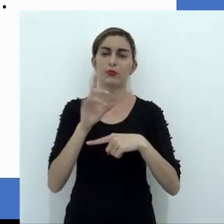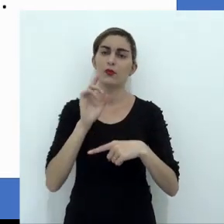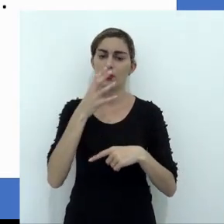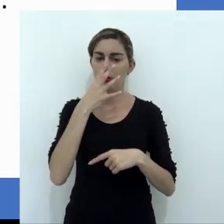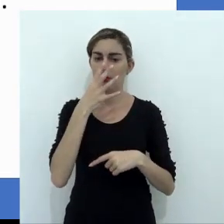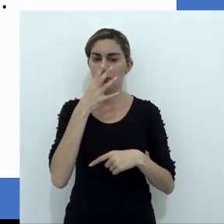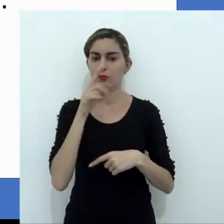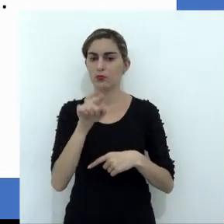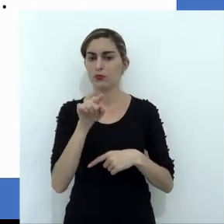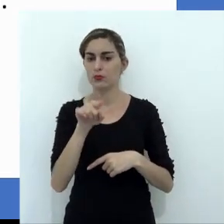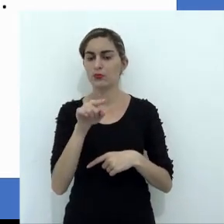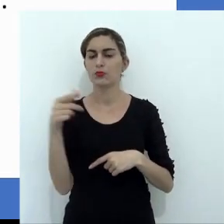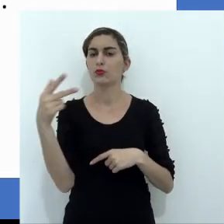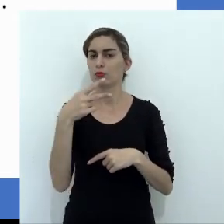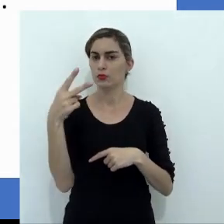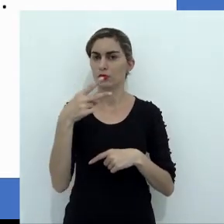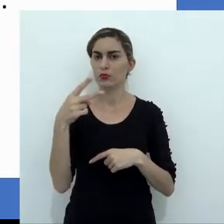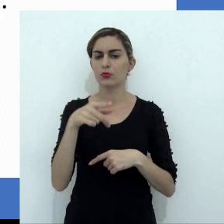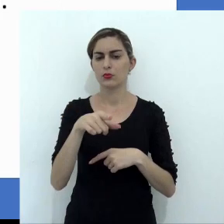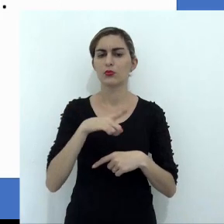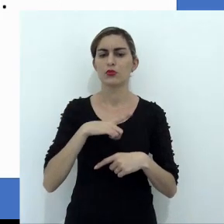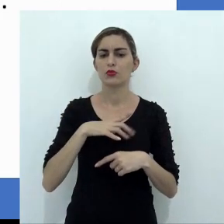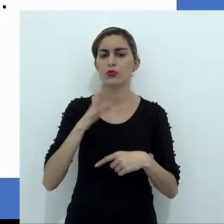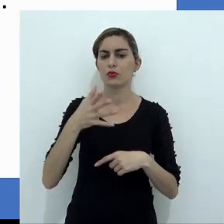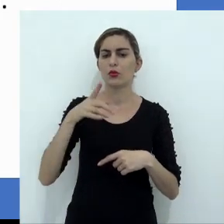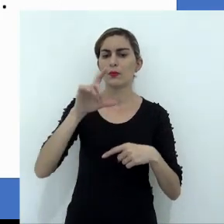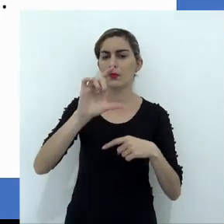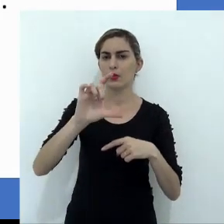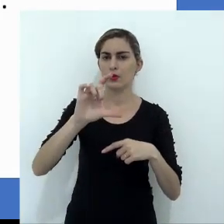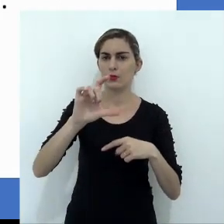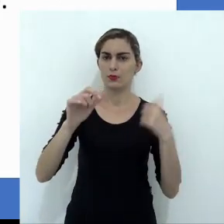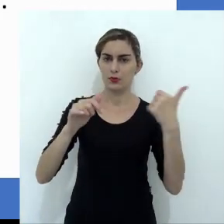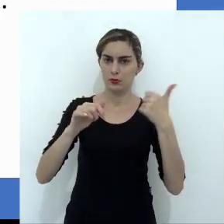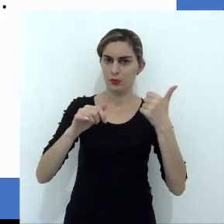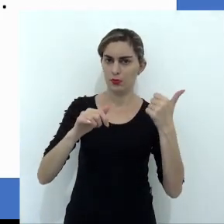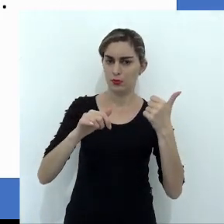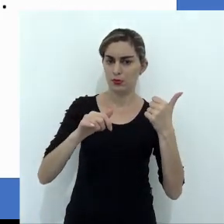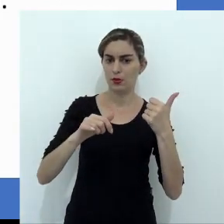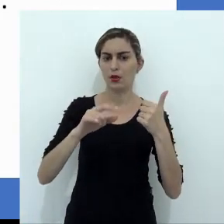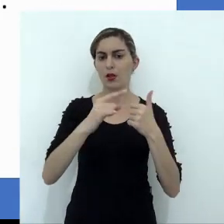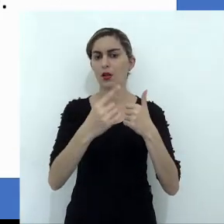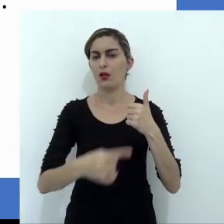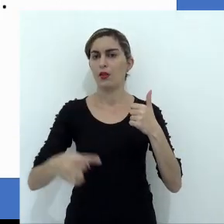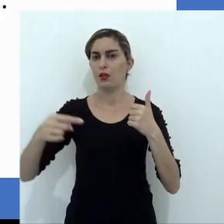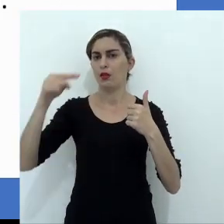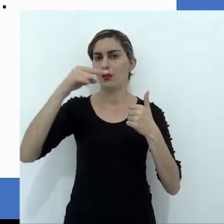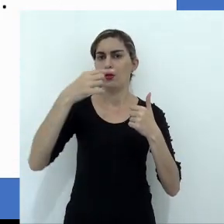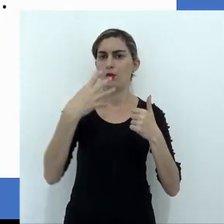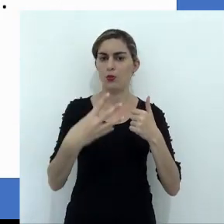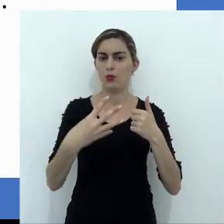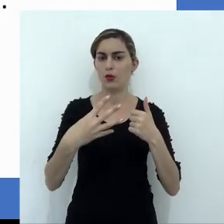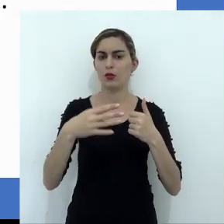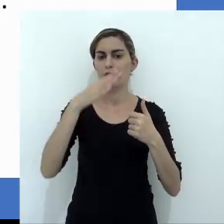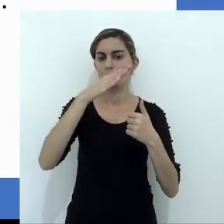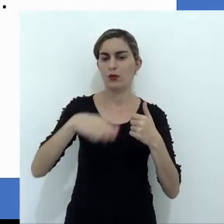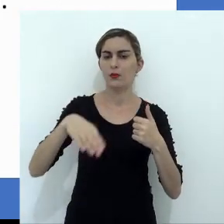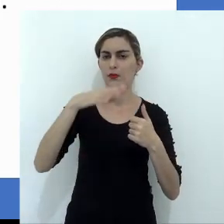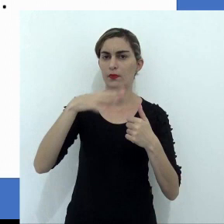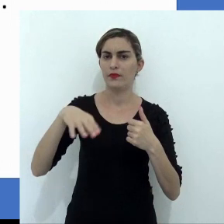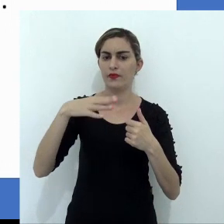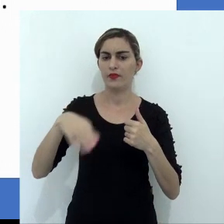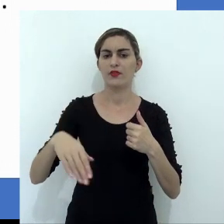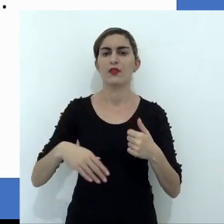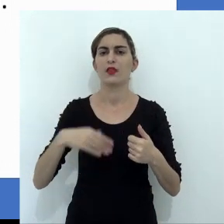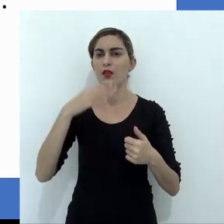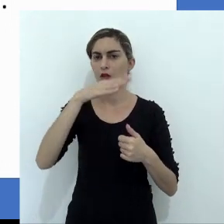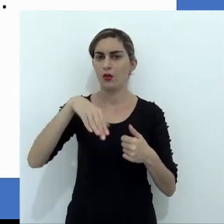Mas observe que nessa segunda figura, é como se a gente pegasse a primeira e cada uma das 4 partes da primeira,